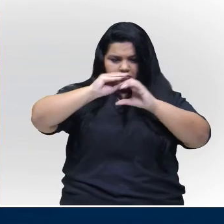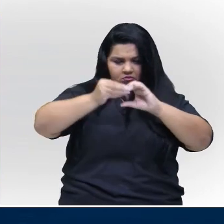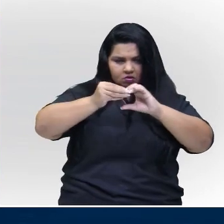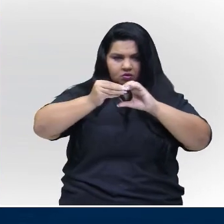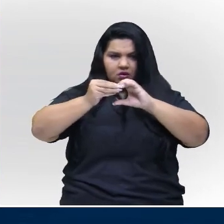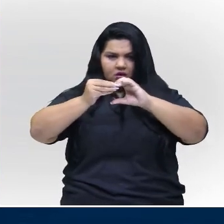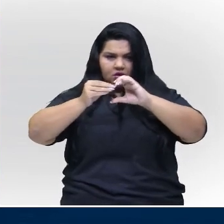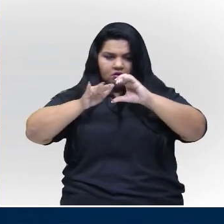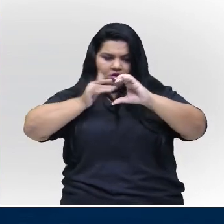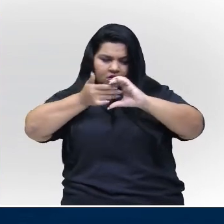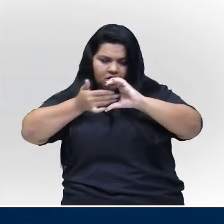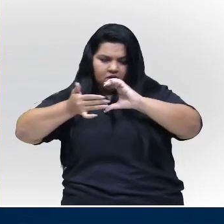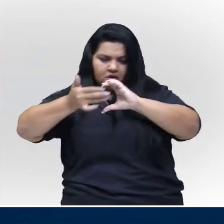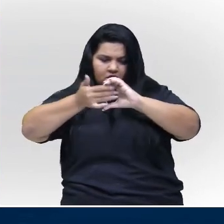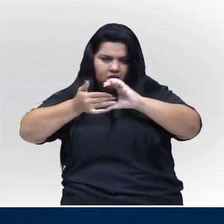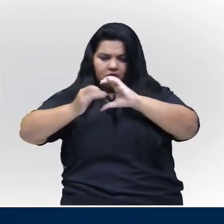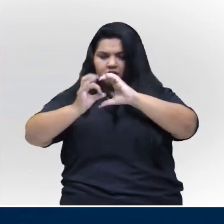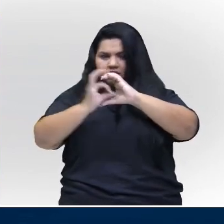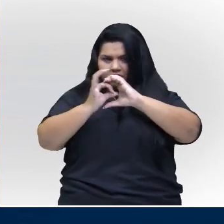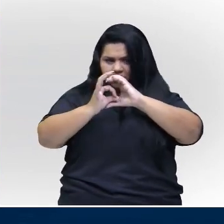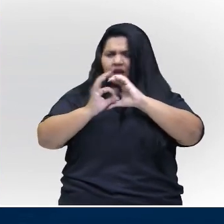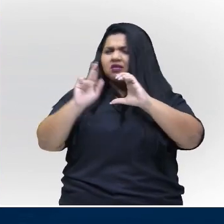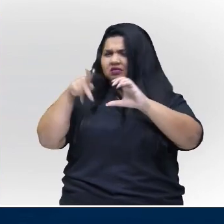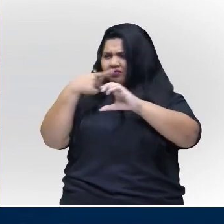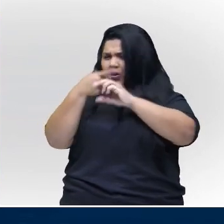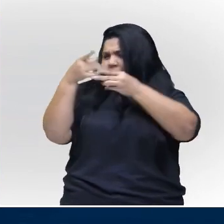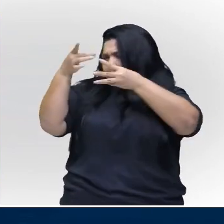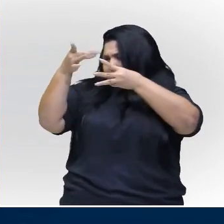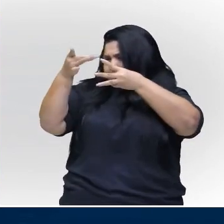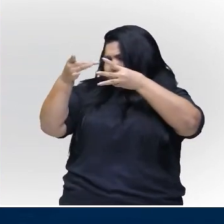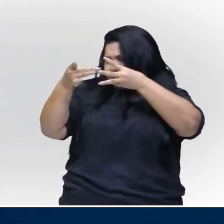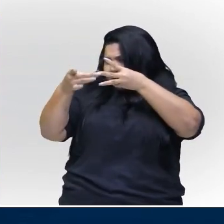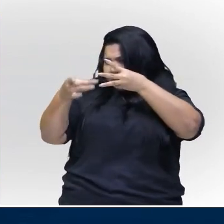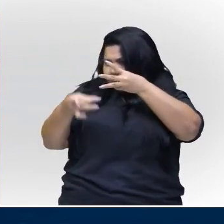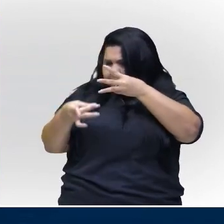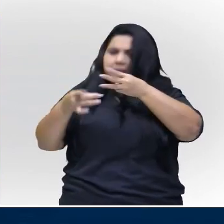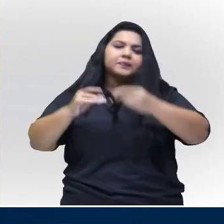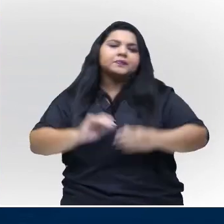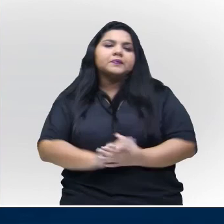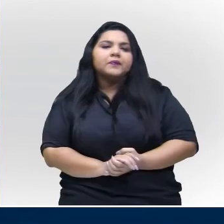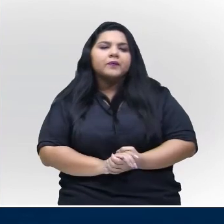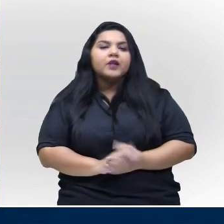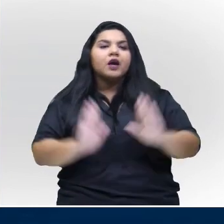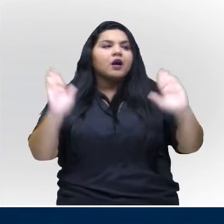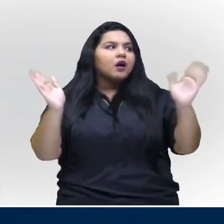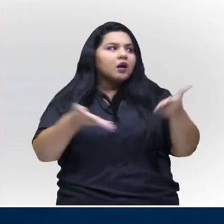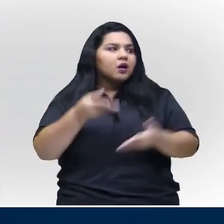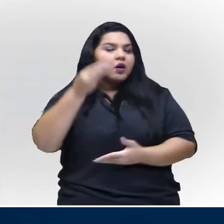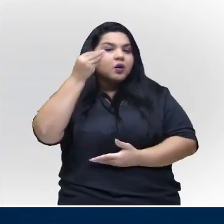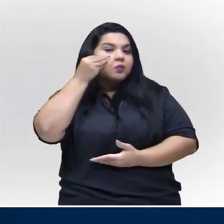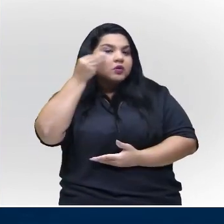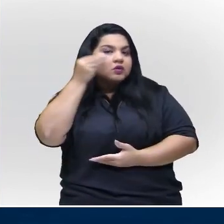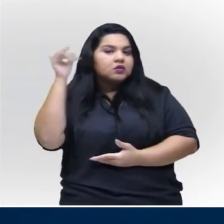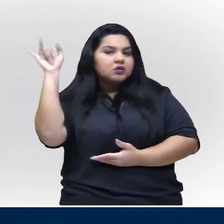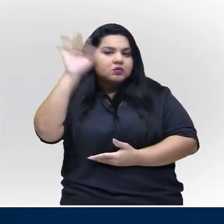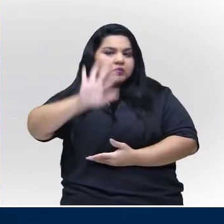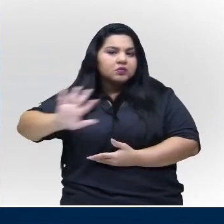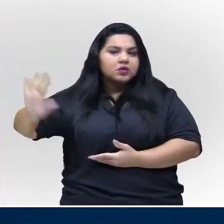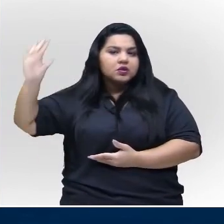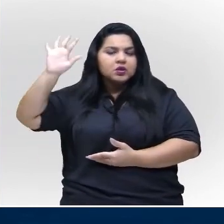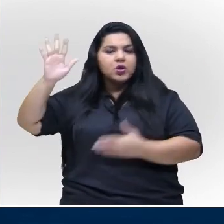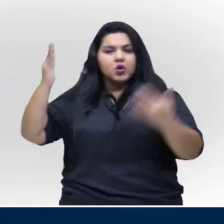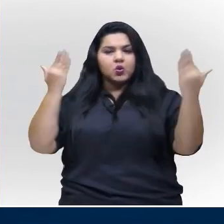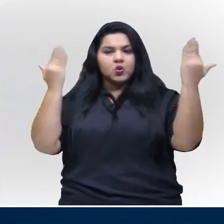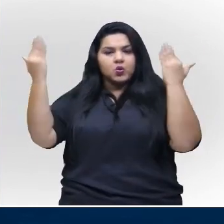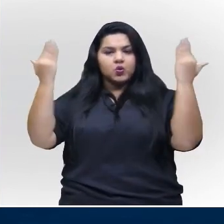ao longo das nossas aulas, a gente vai conhecer com mais detalhes o núcleo mais para frente. E agora a gente vai observar uma imagem trazendo ali um